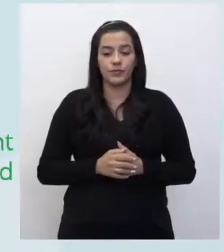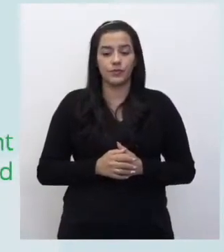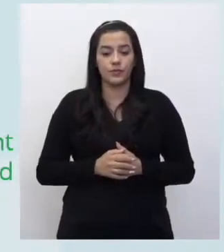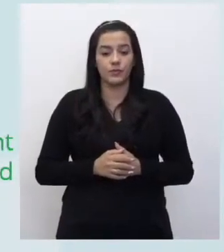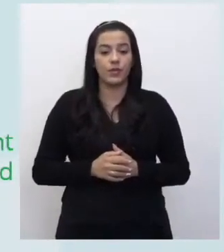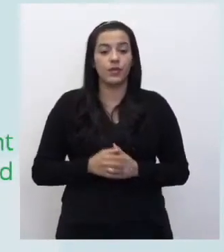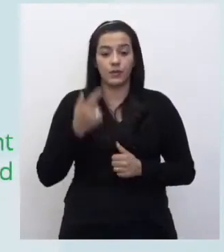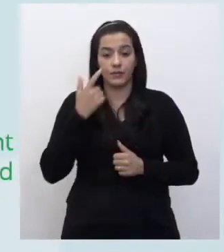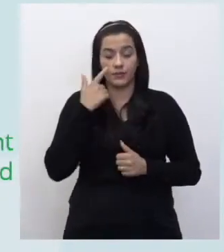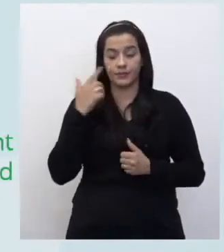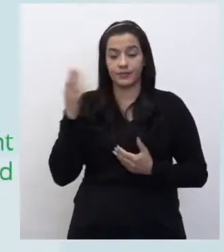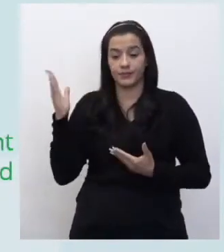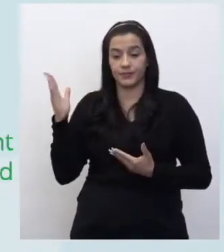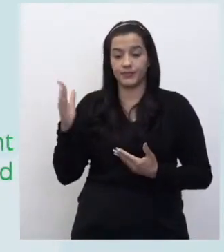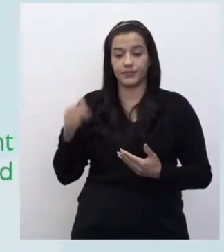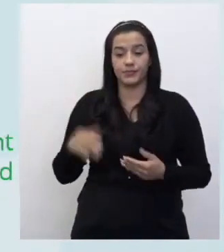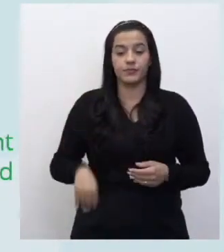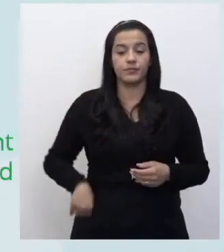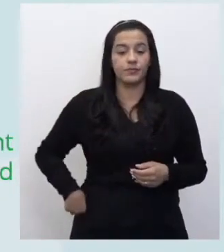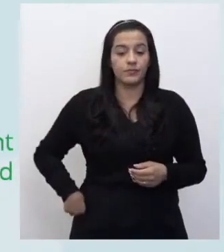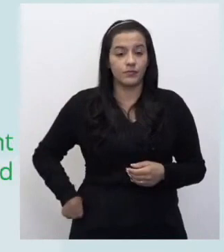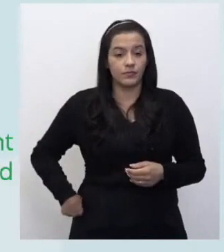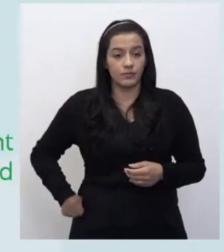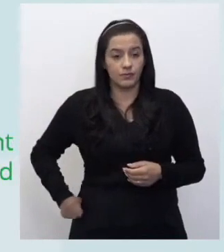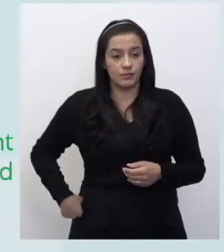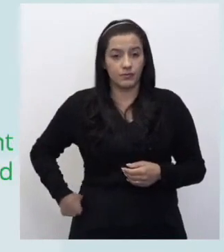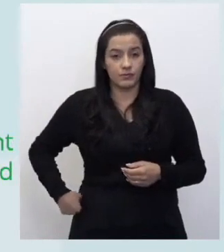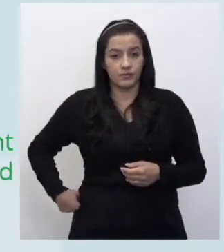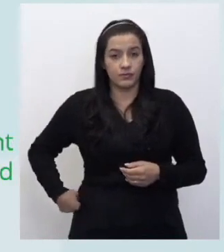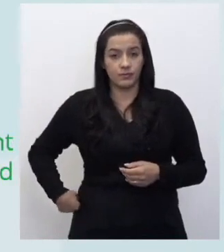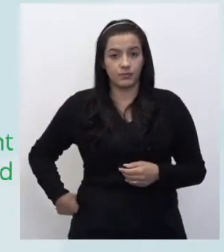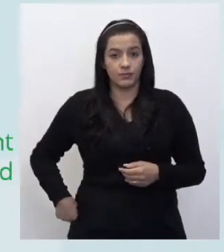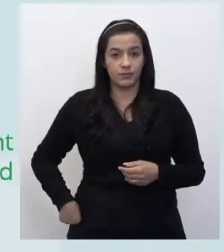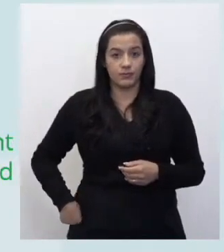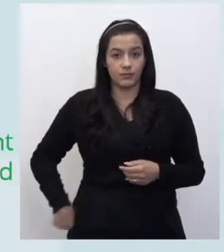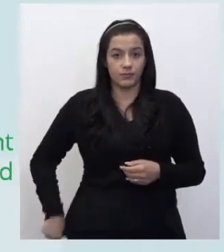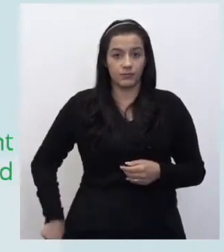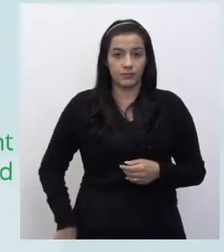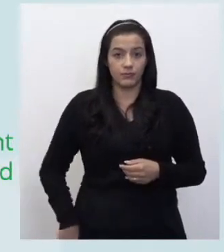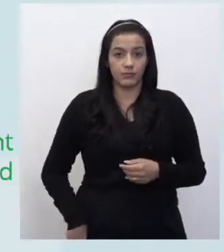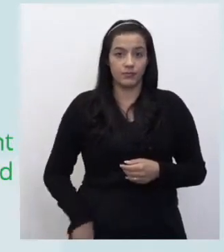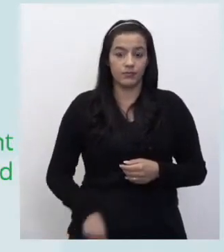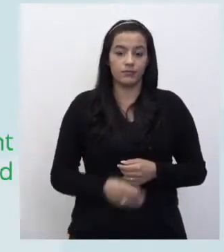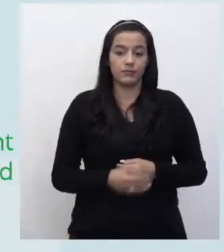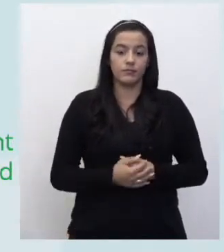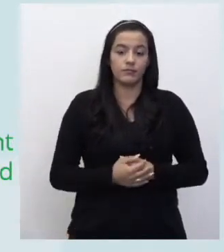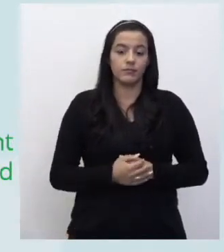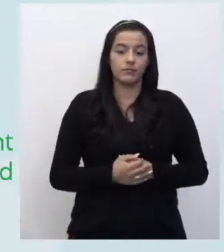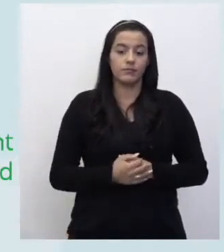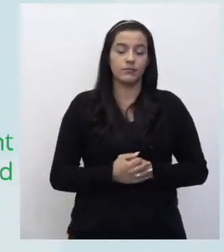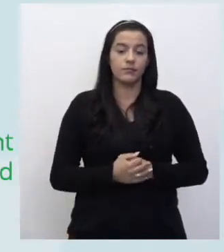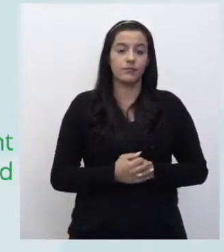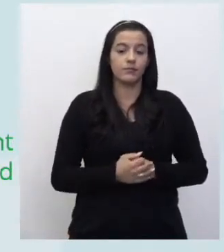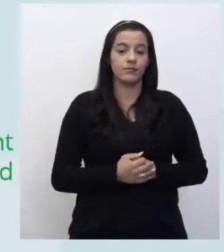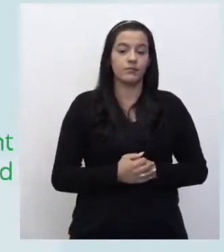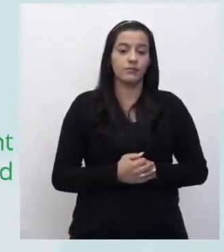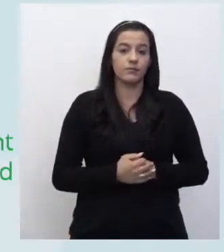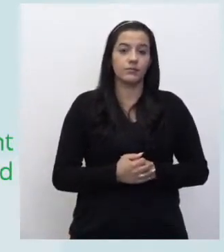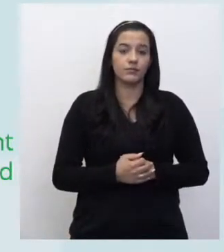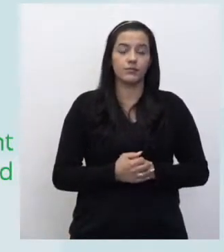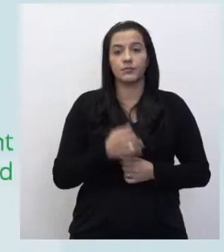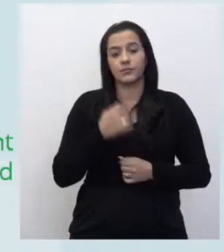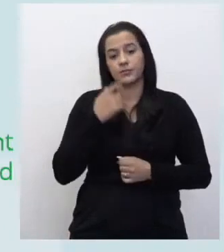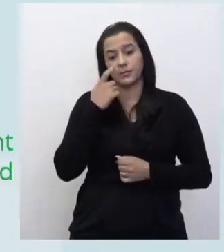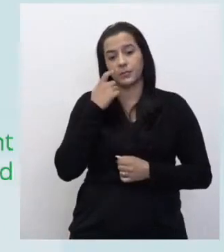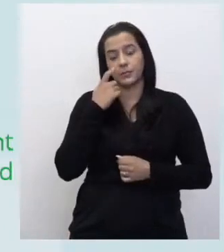In my opinion, social media websites and apps might cause addiction and depression when they are used